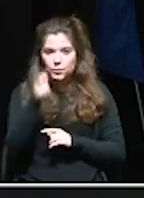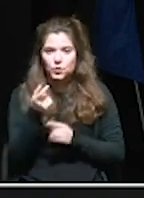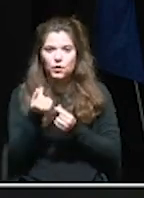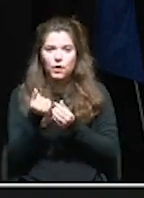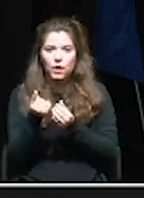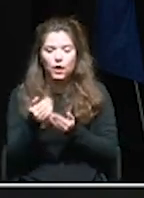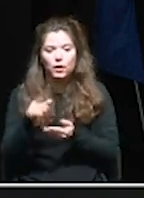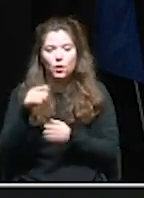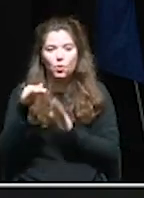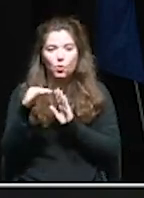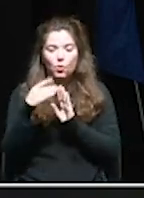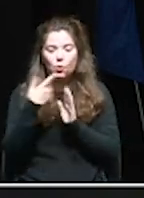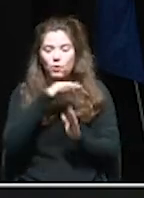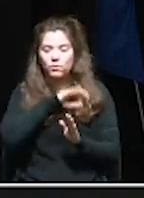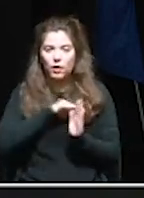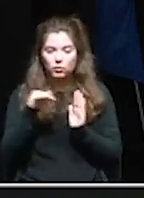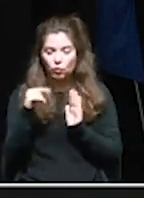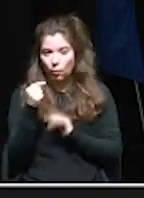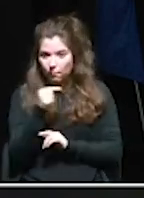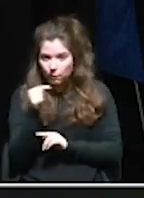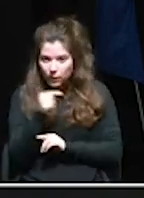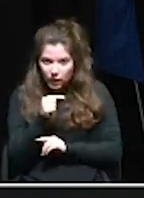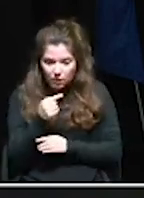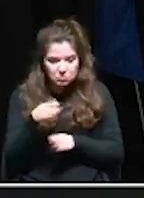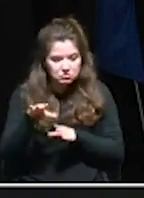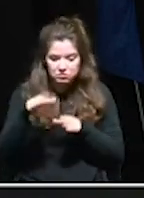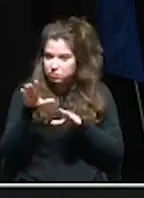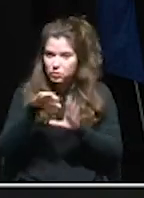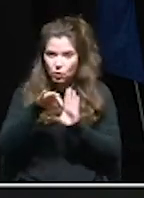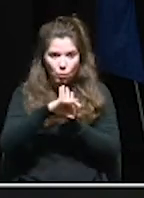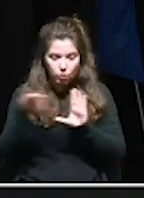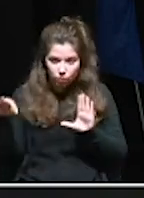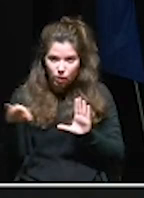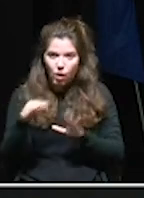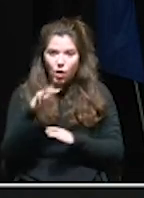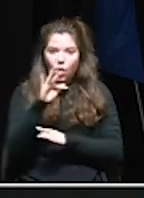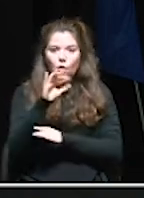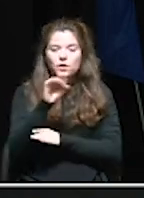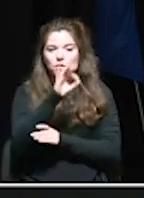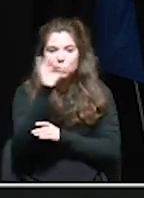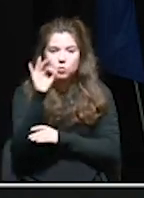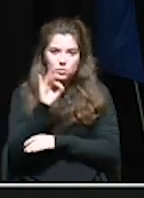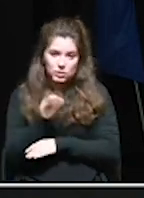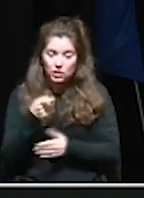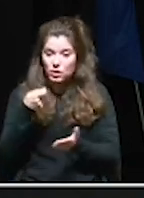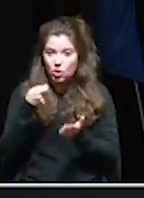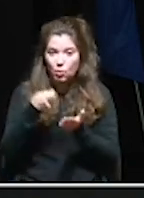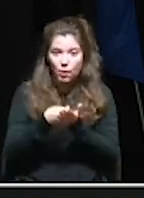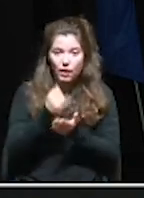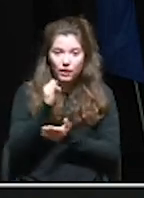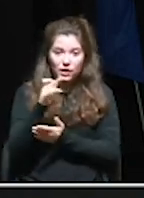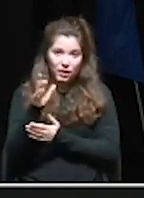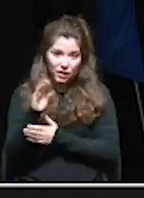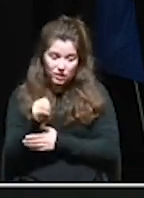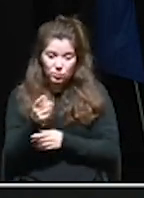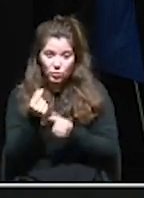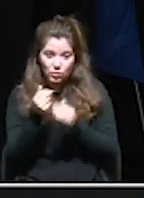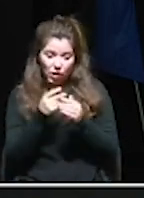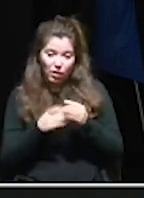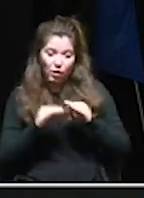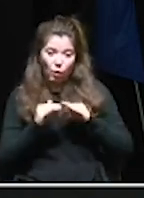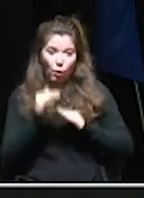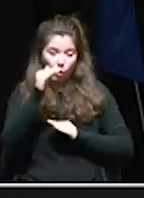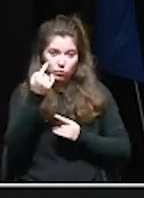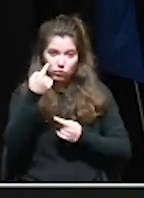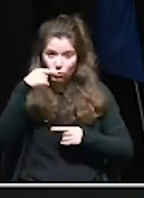mínimo não está abrangido. 40% das famílias não pagam IRS em Lisboa porque os seus rendimentos não são suficientemente elevados. Eu já o